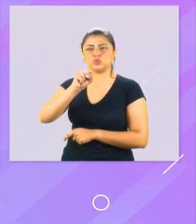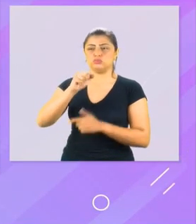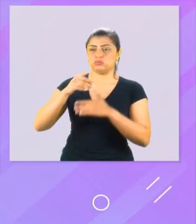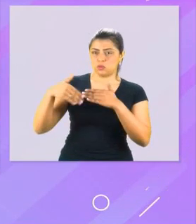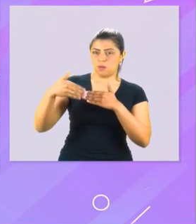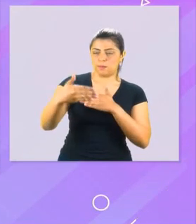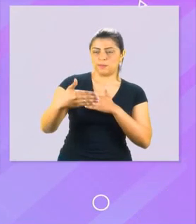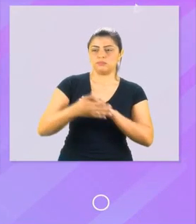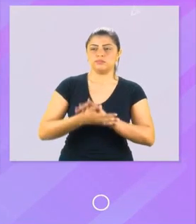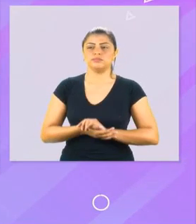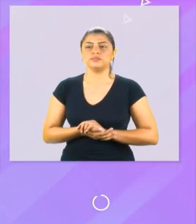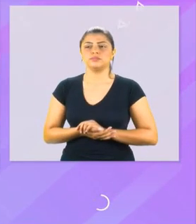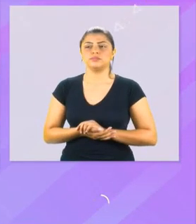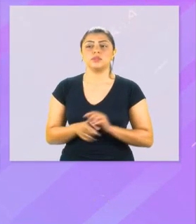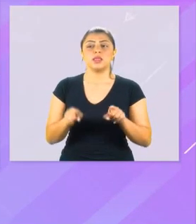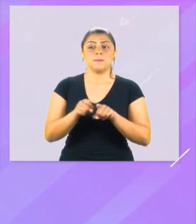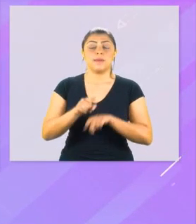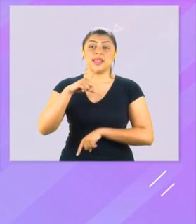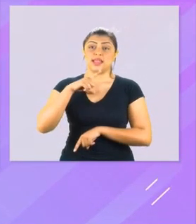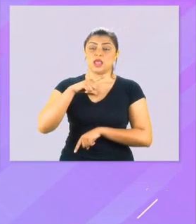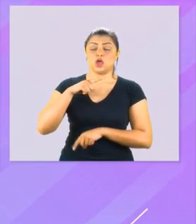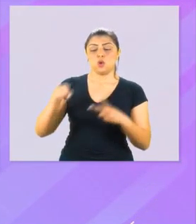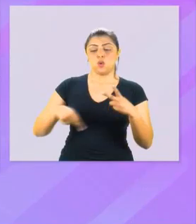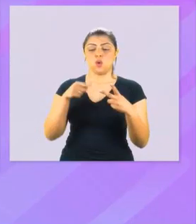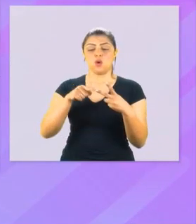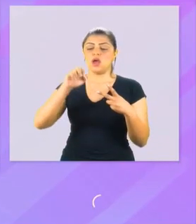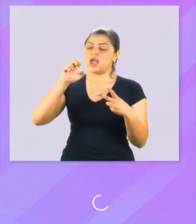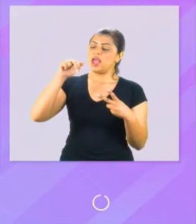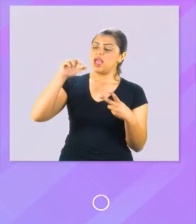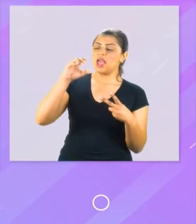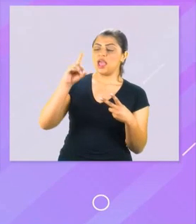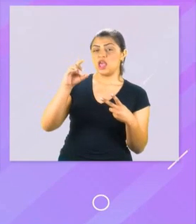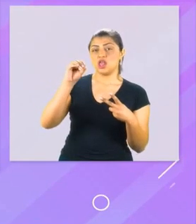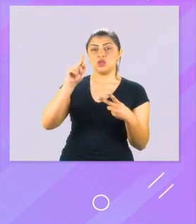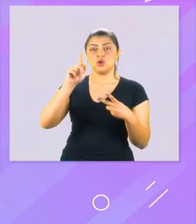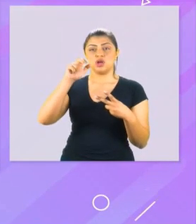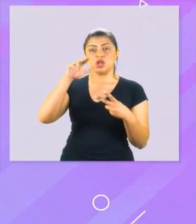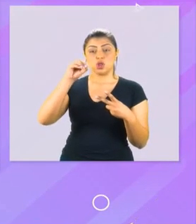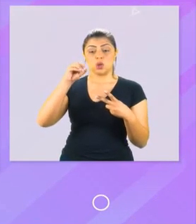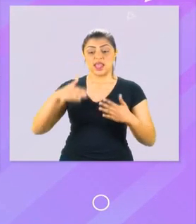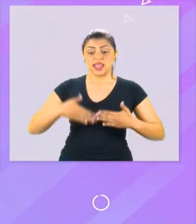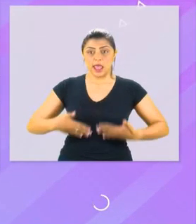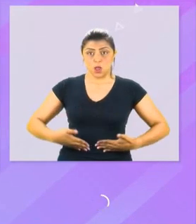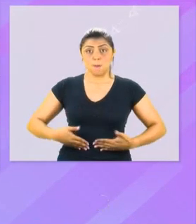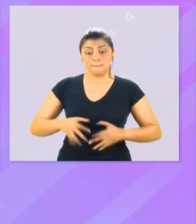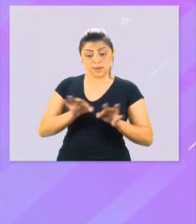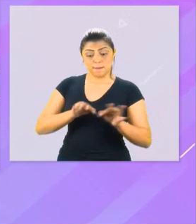mais adiante. E nós temos o colesterol endógeno. Sim, temos um colesterol que é produzido no nosso